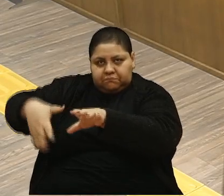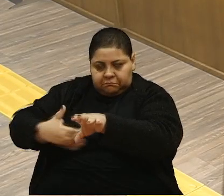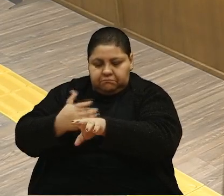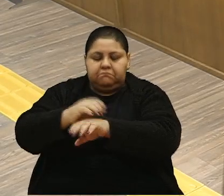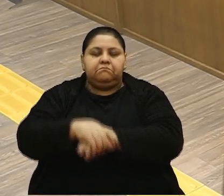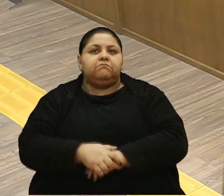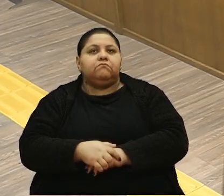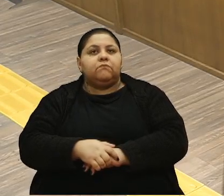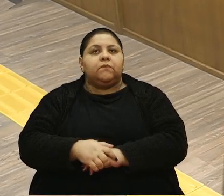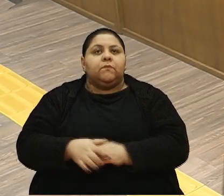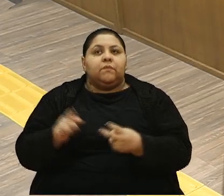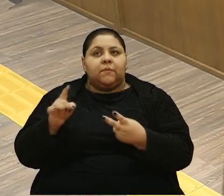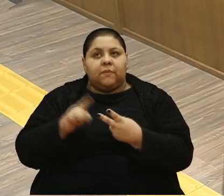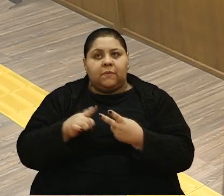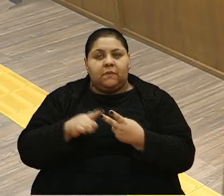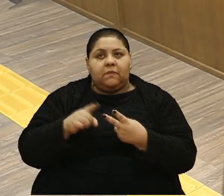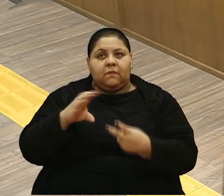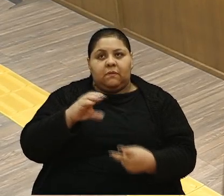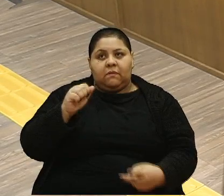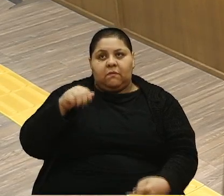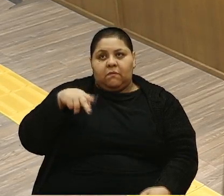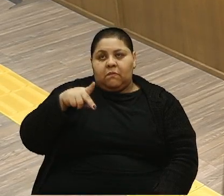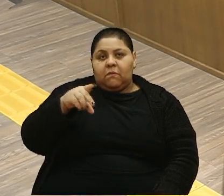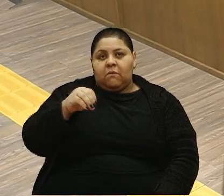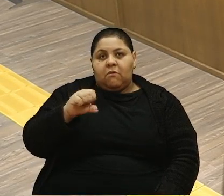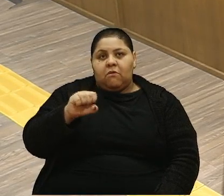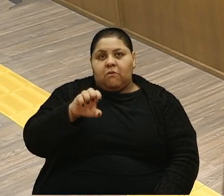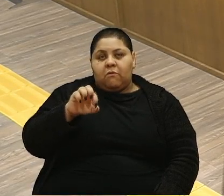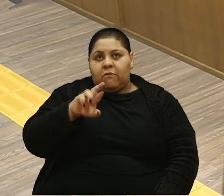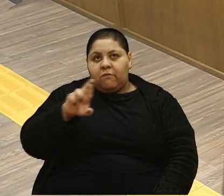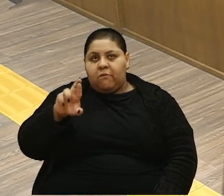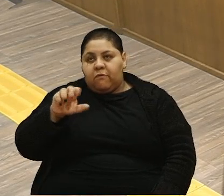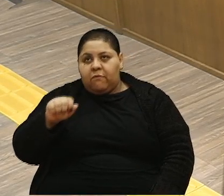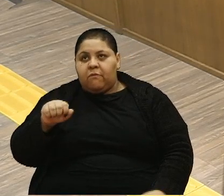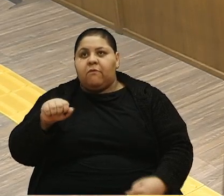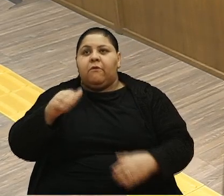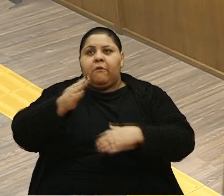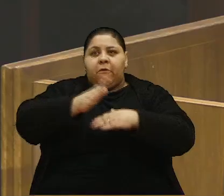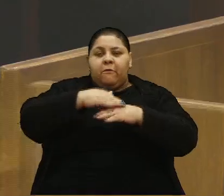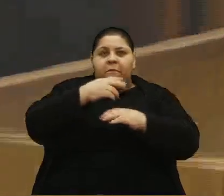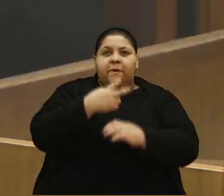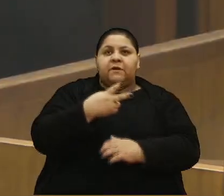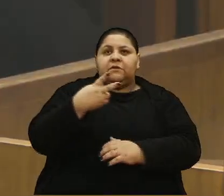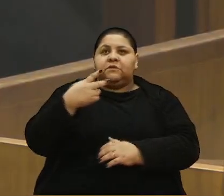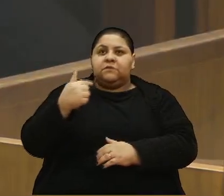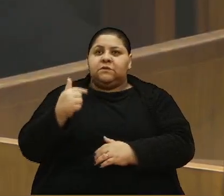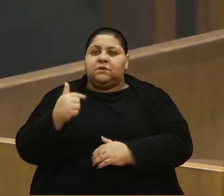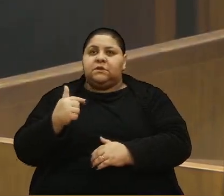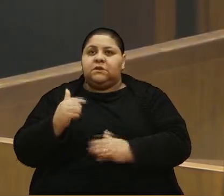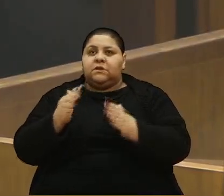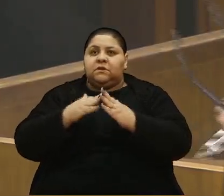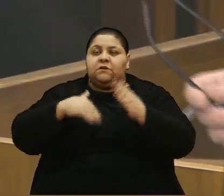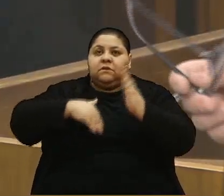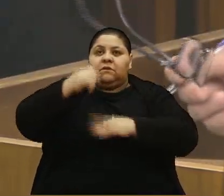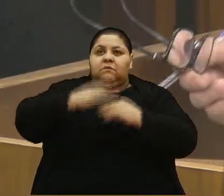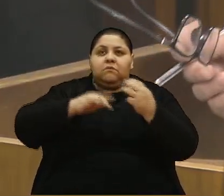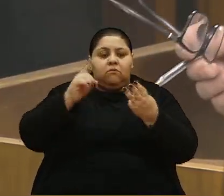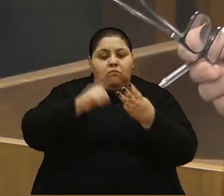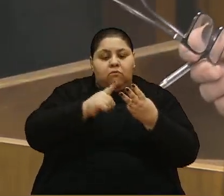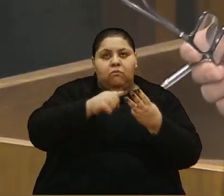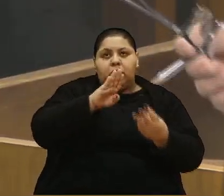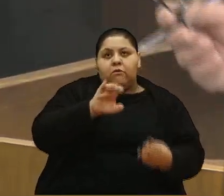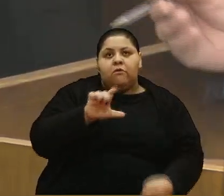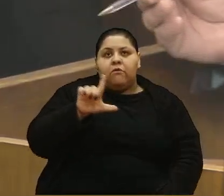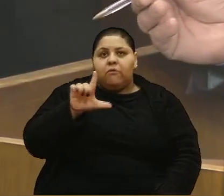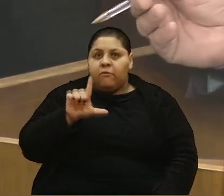Esperança, outra no Campos da Serra, que é de extrema importância, tem mais de 227 casas sendo construídas, uma no Belo,